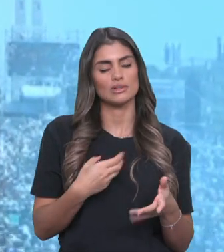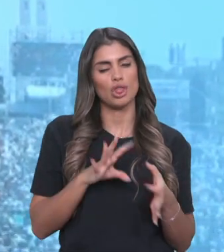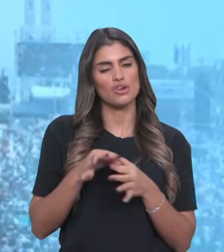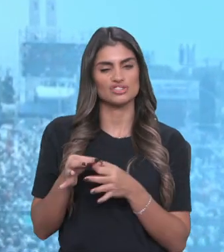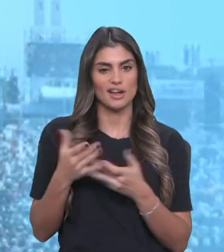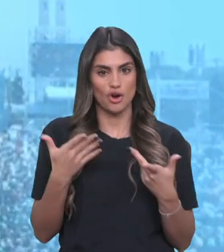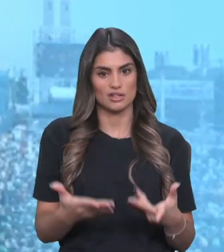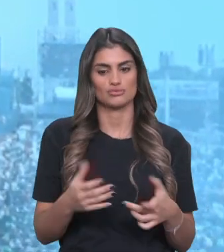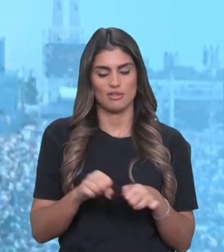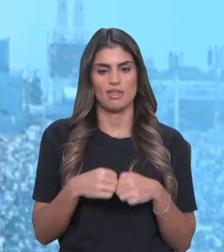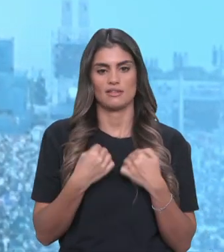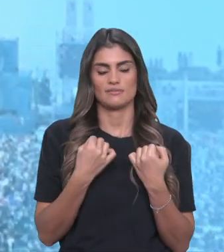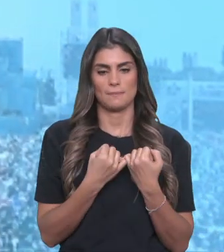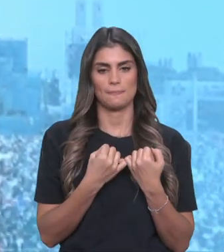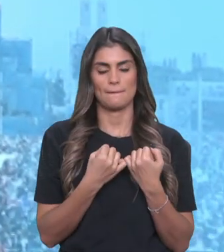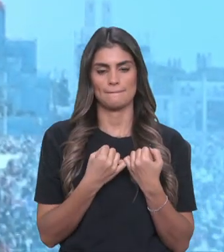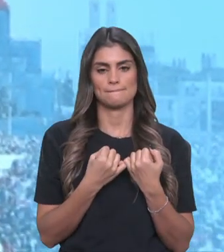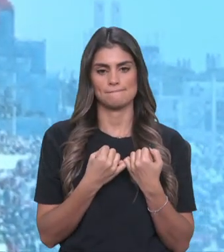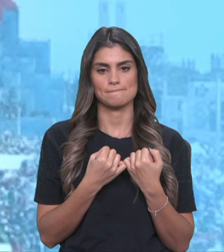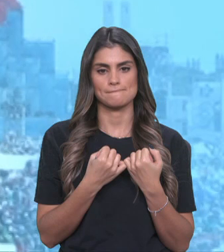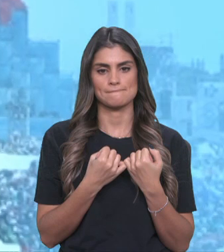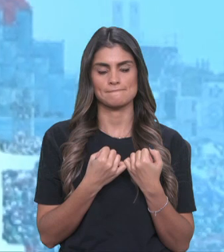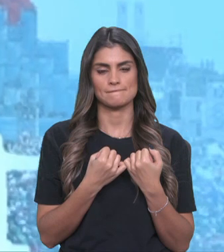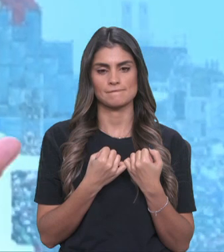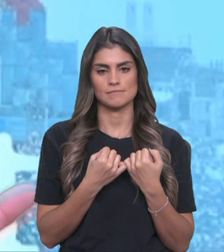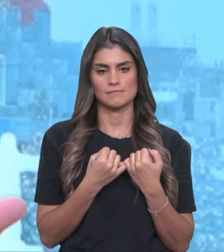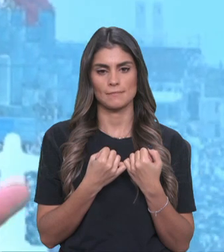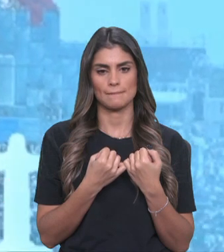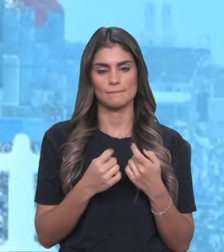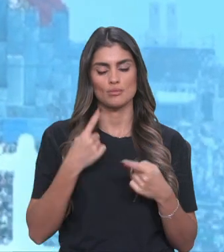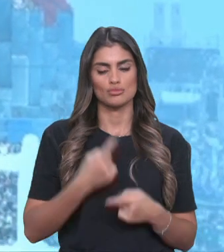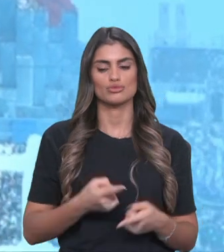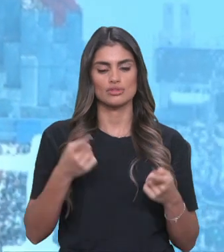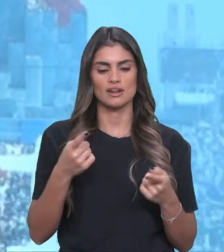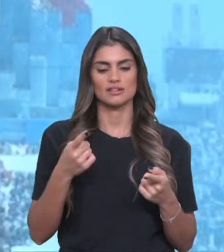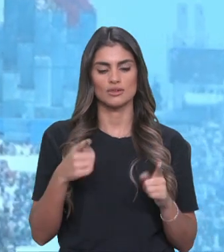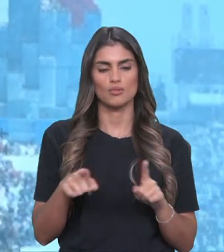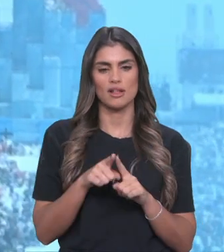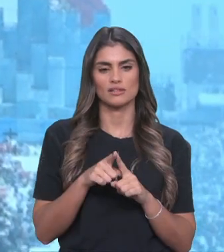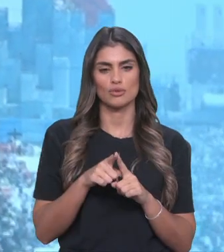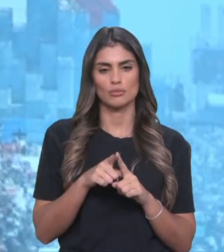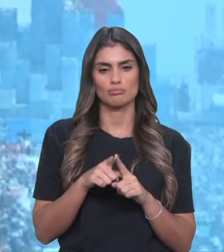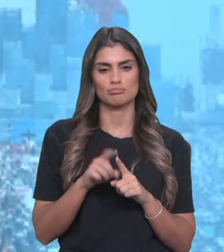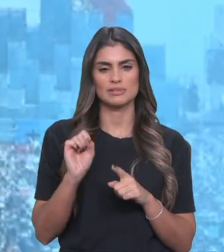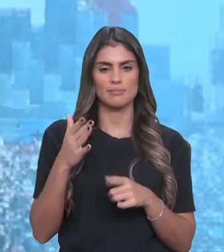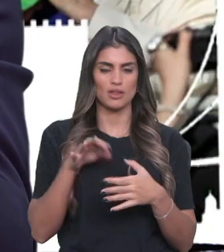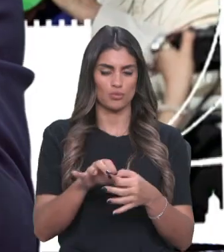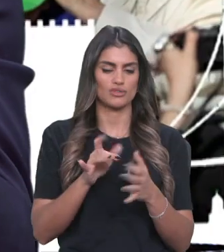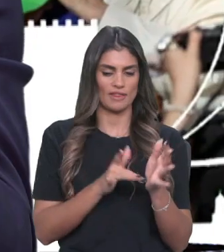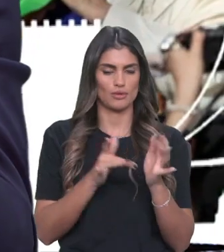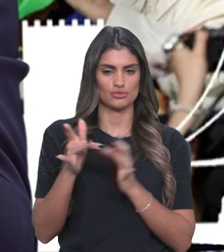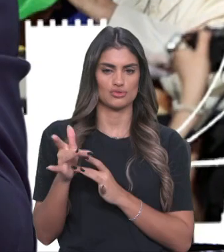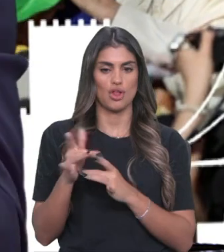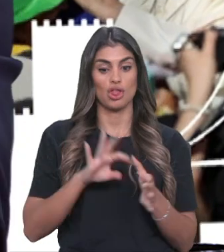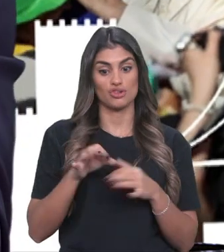nossas sociedades, colocar o centro ou apontar para o centro como sendo a Eucaristia? Continua a ter sentido.